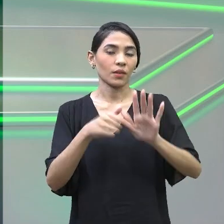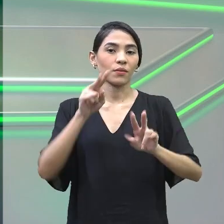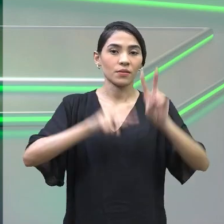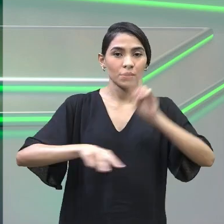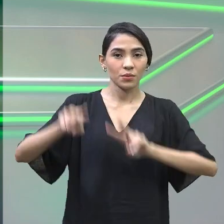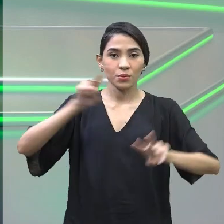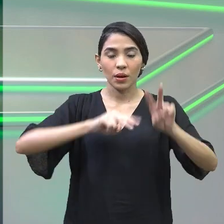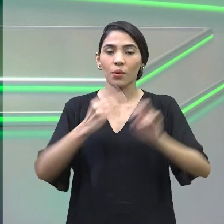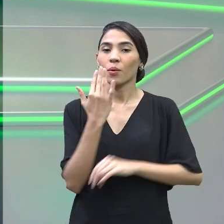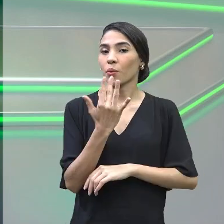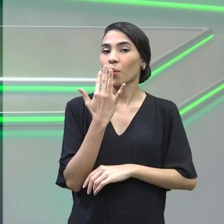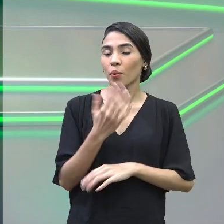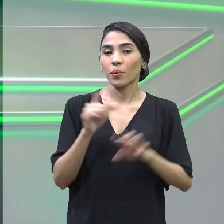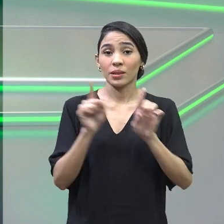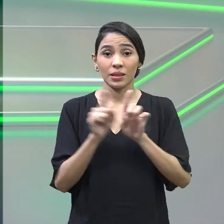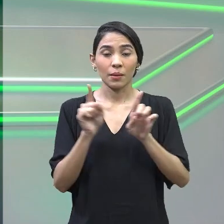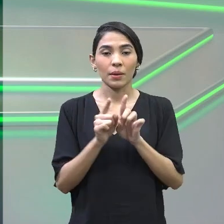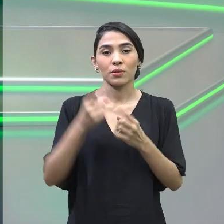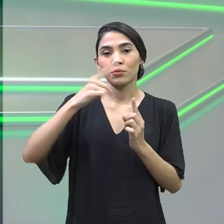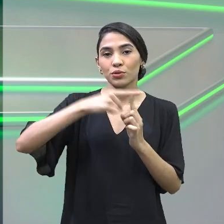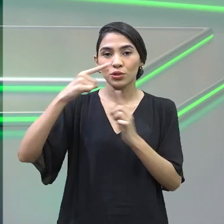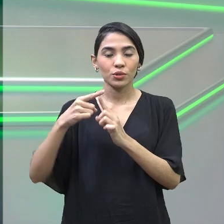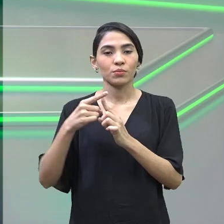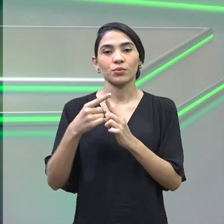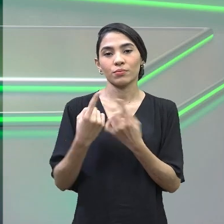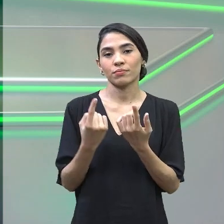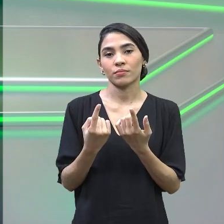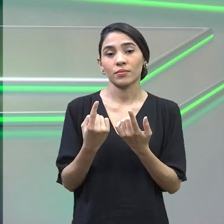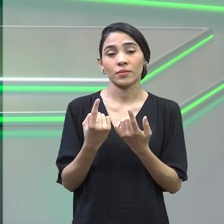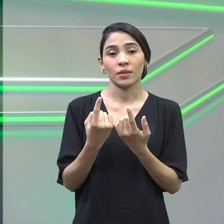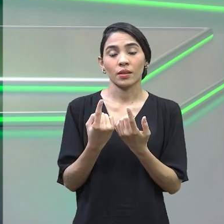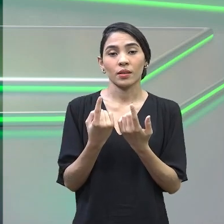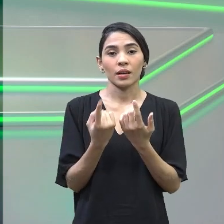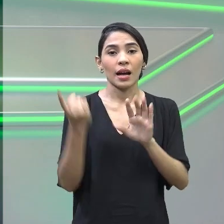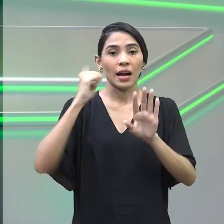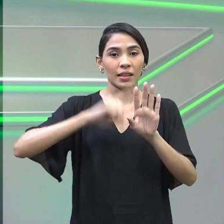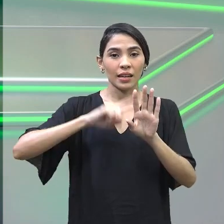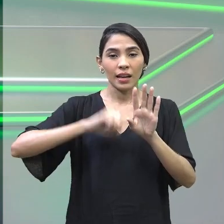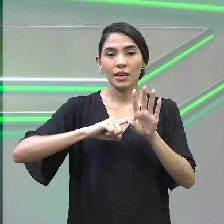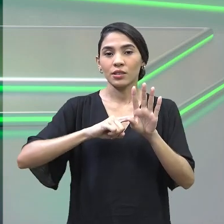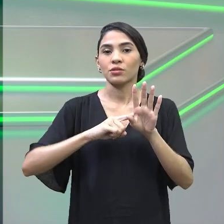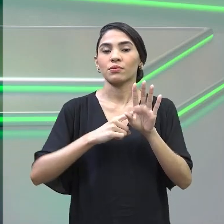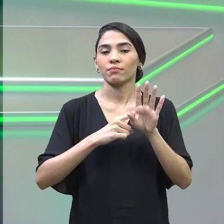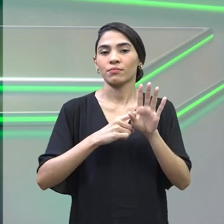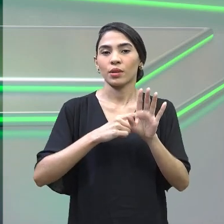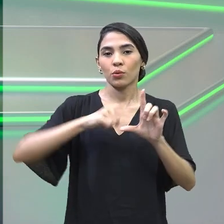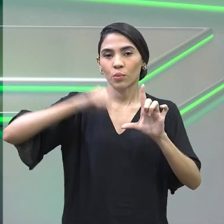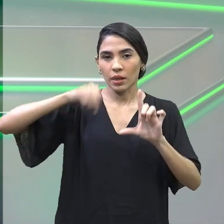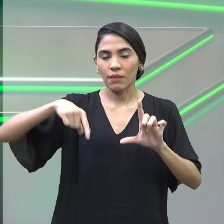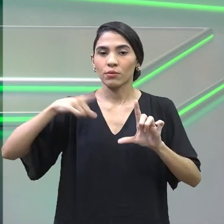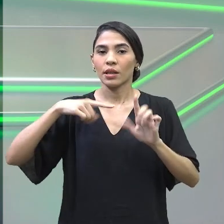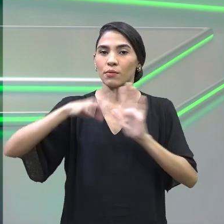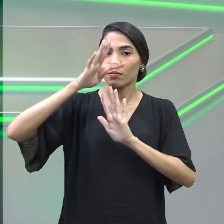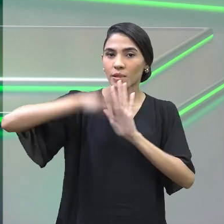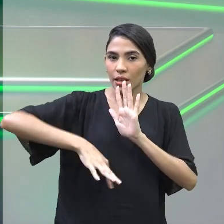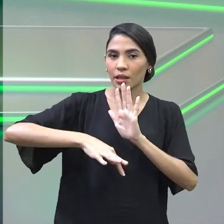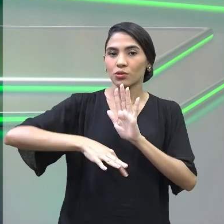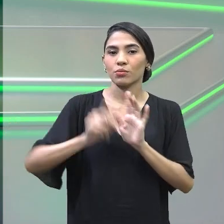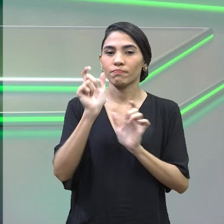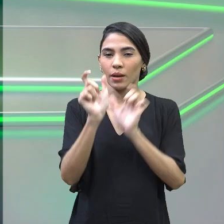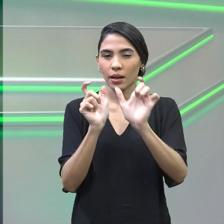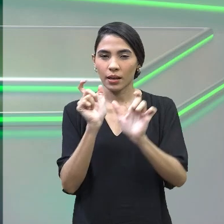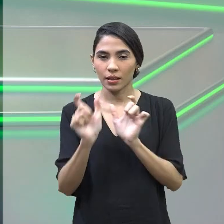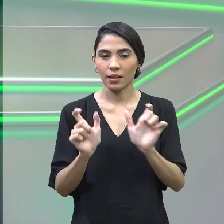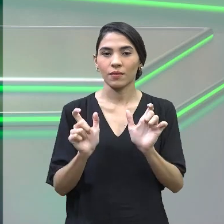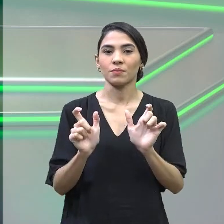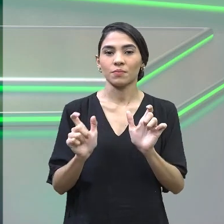visuais, das cores, como também das formas. E atrás do gráfico tem um texto enorme, né? Texto com palavras que